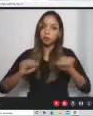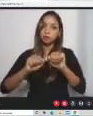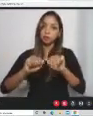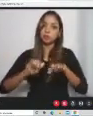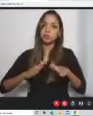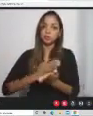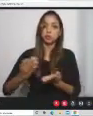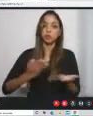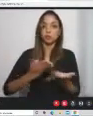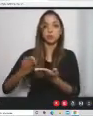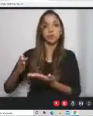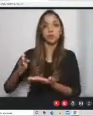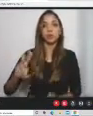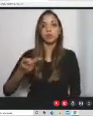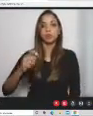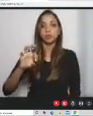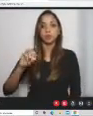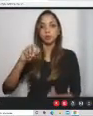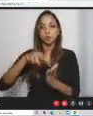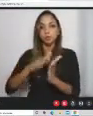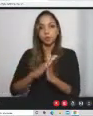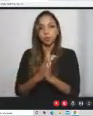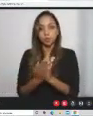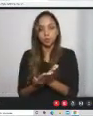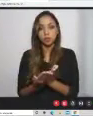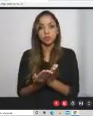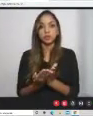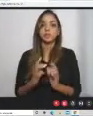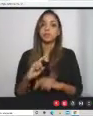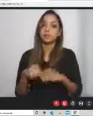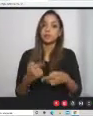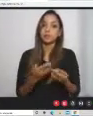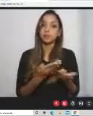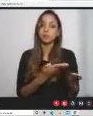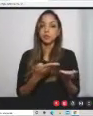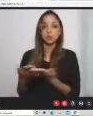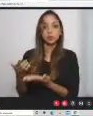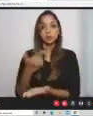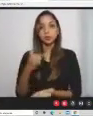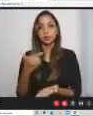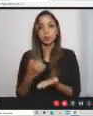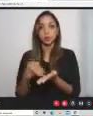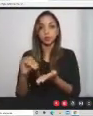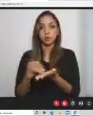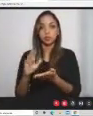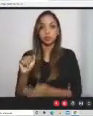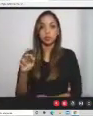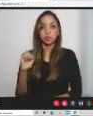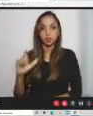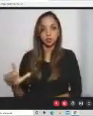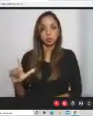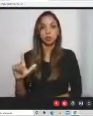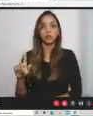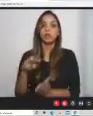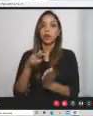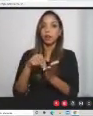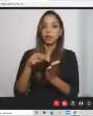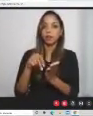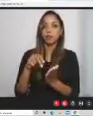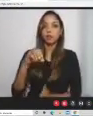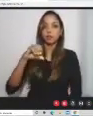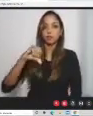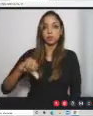Rademach para fazer a leitura da mensagem bíblica. Em seguida, passou a palavra para a segunda secretária Carol Pires, a mesma iniciou a leitura da 95ª